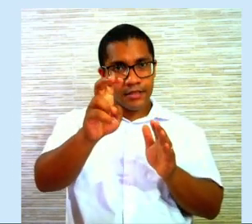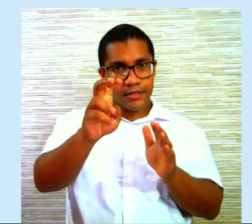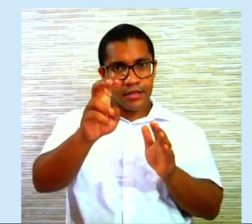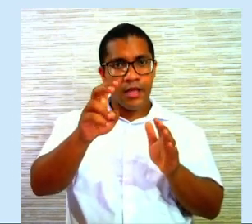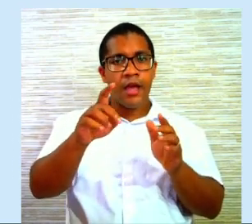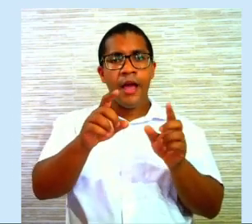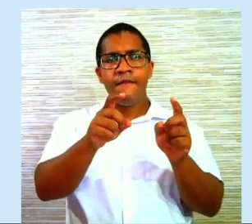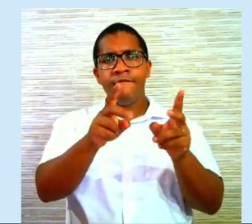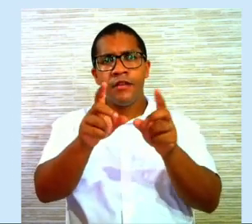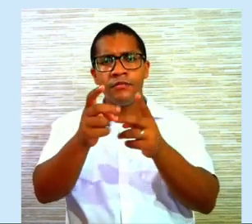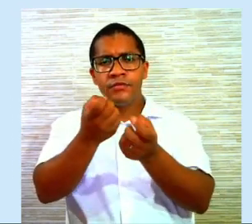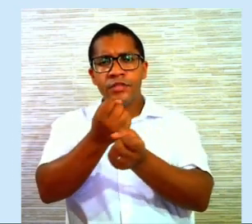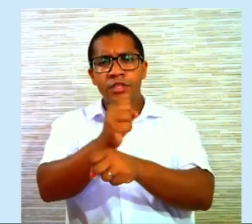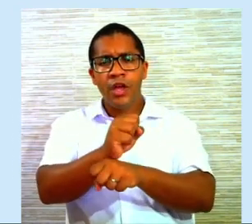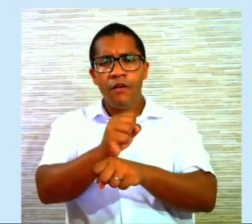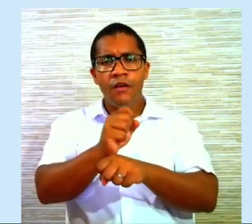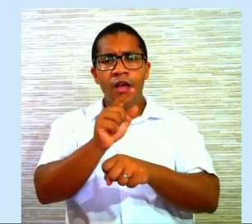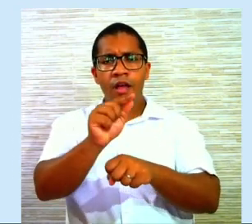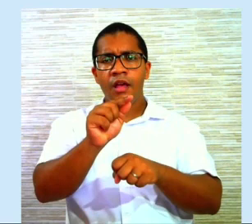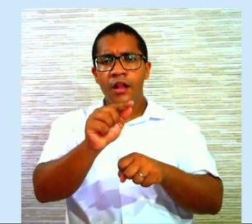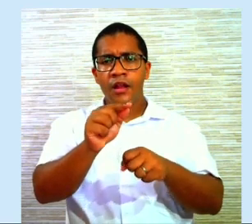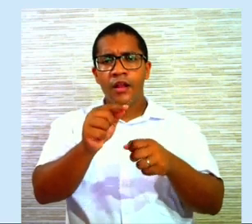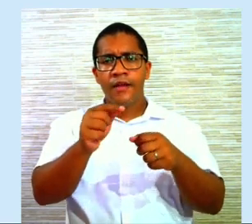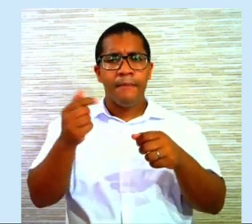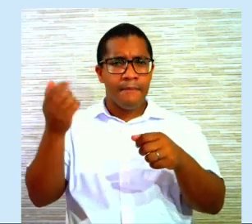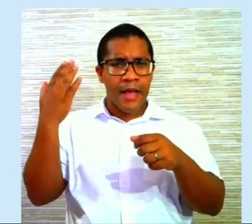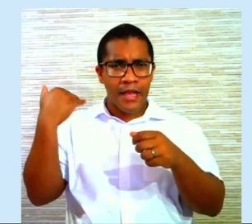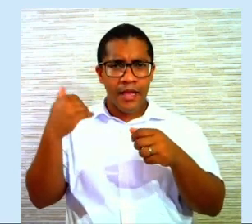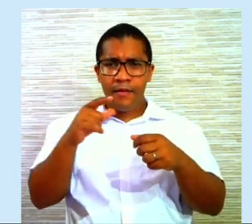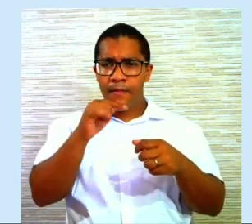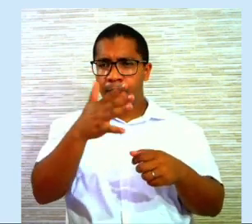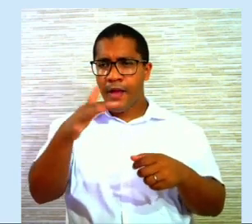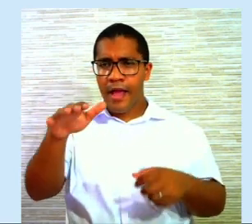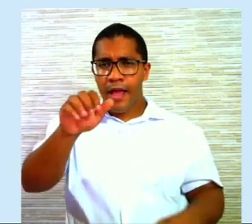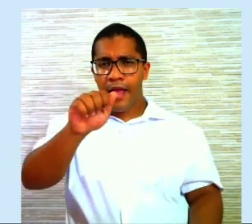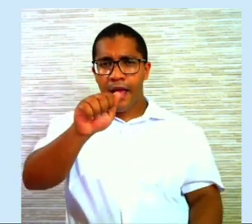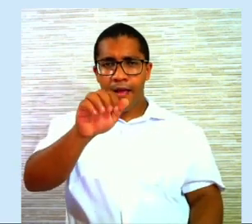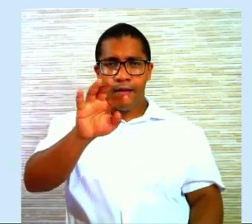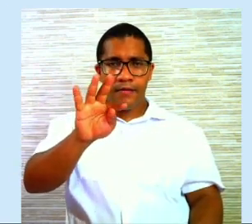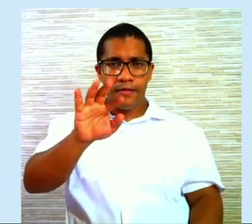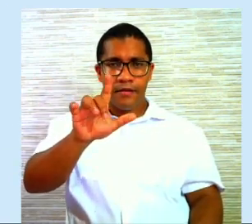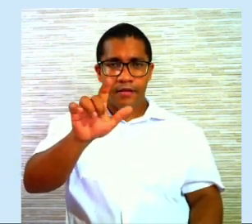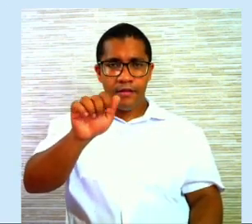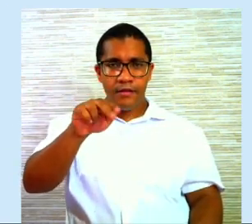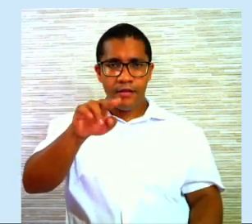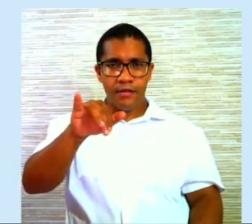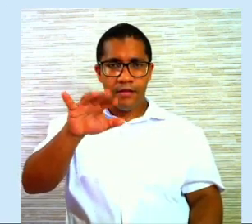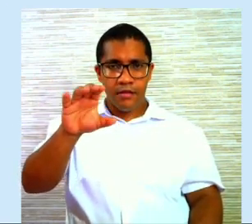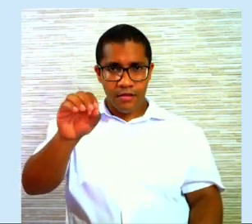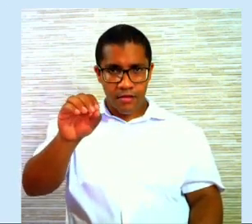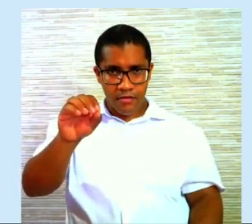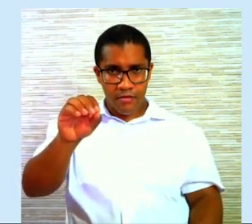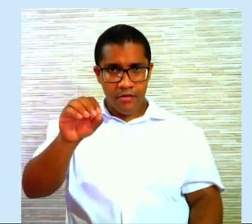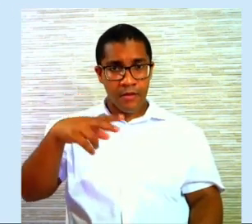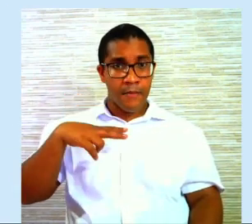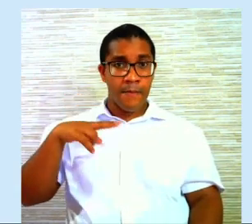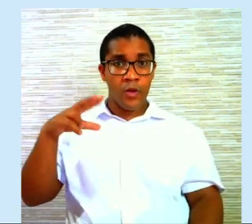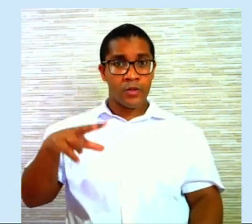uma atividade fundamental no Atlântico. Ou seja, os